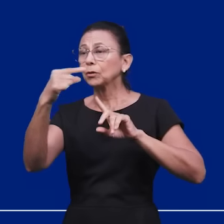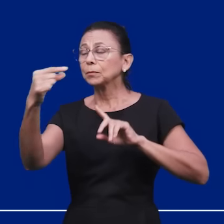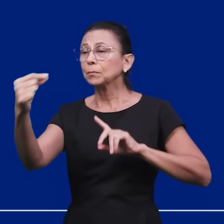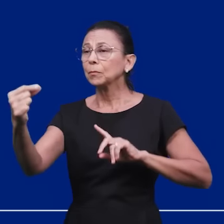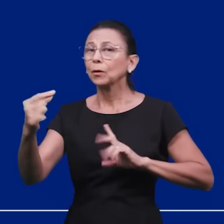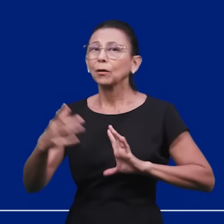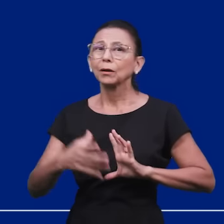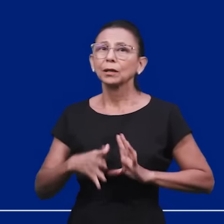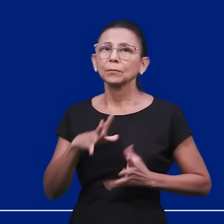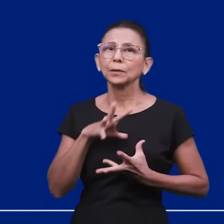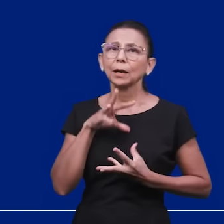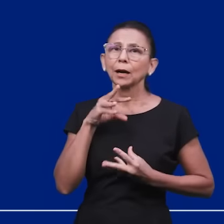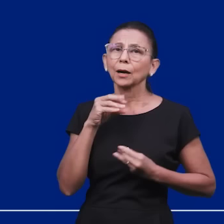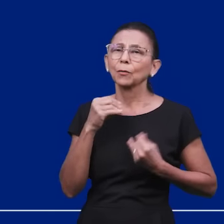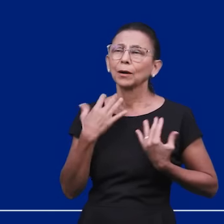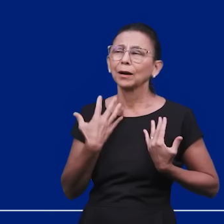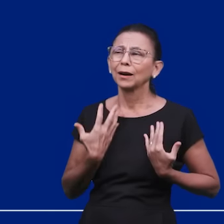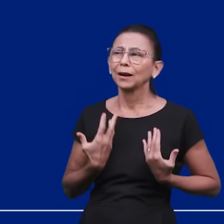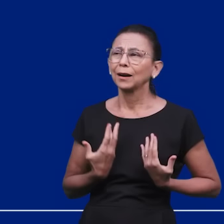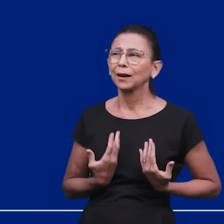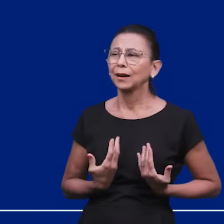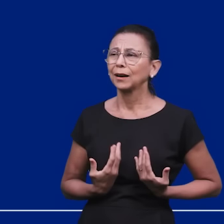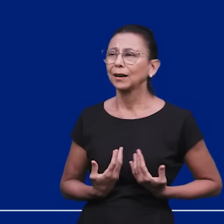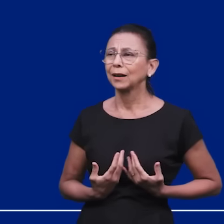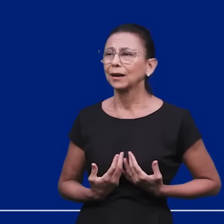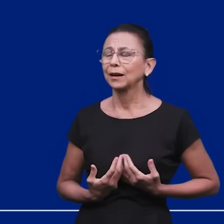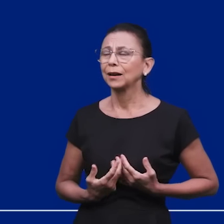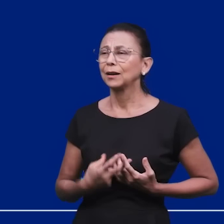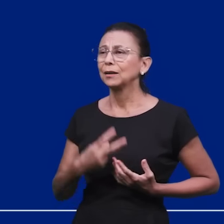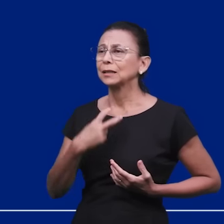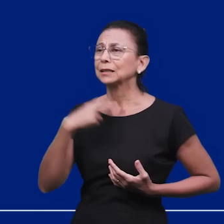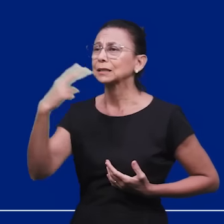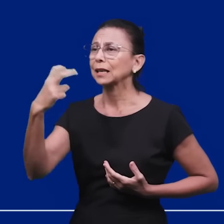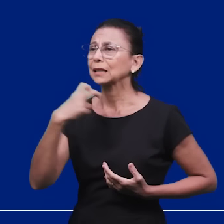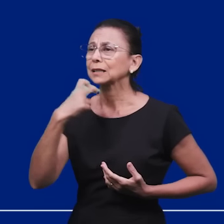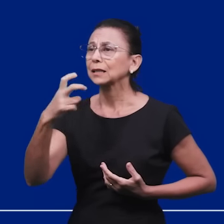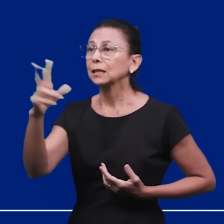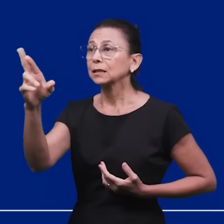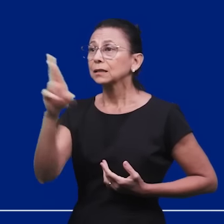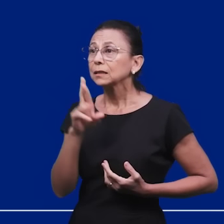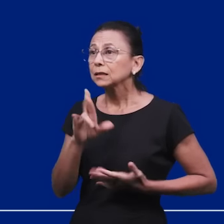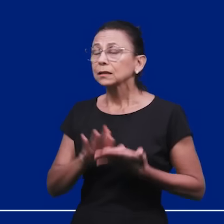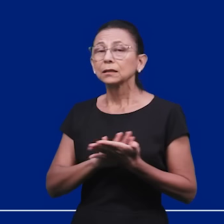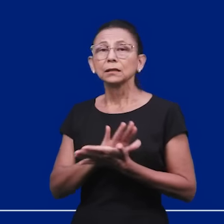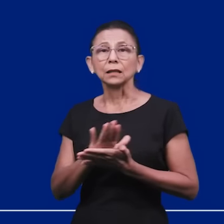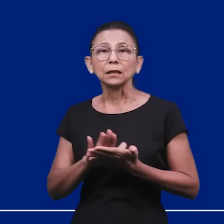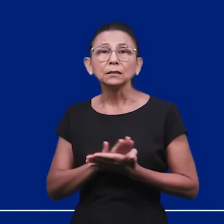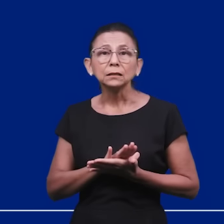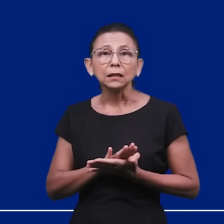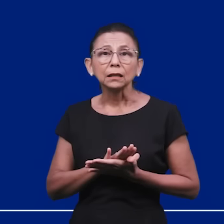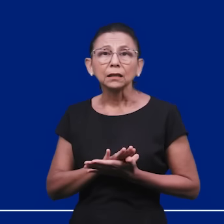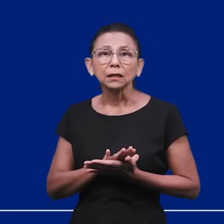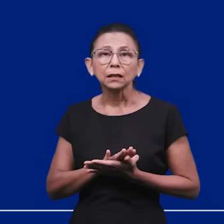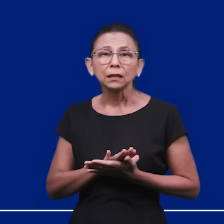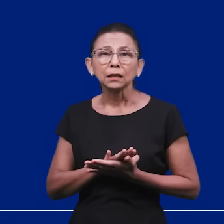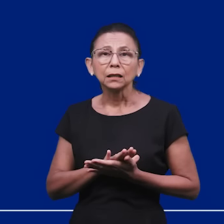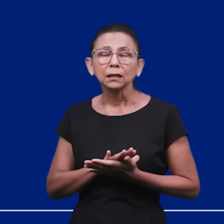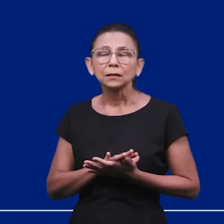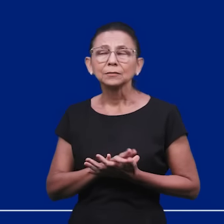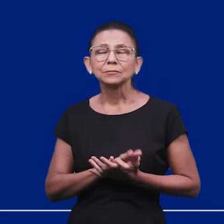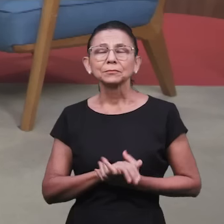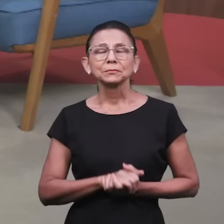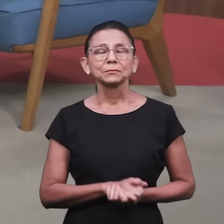Busquei-o e não o achei, chamei-o e não me respondeu. Então, há